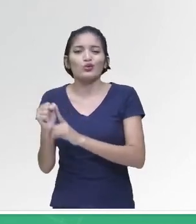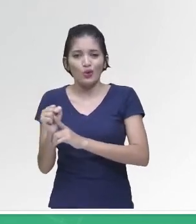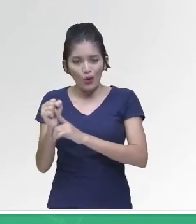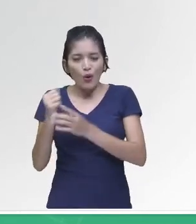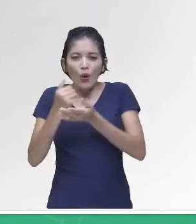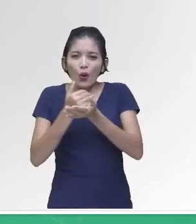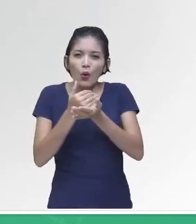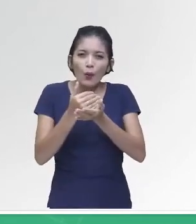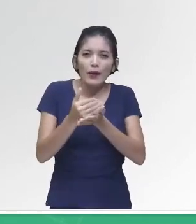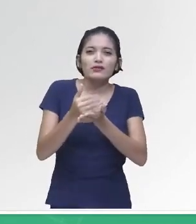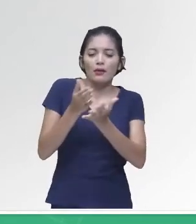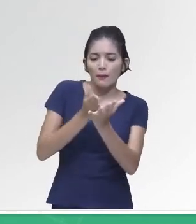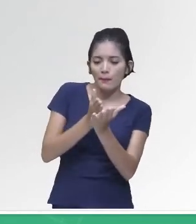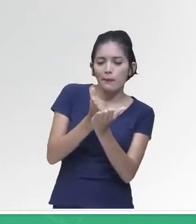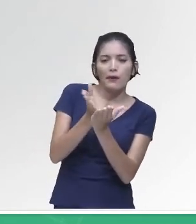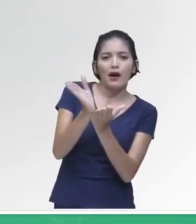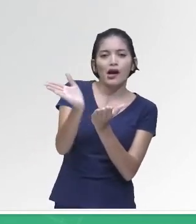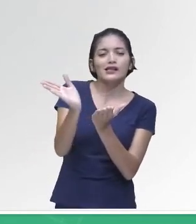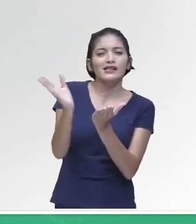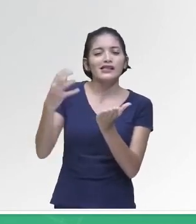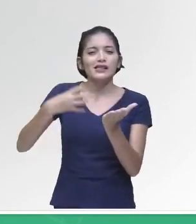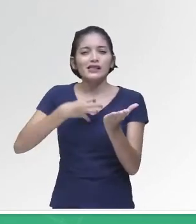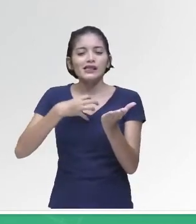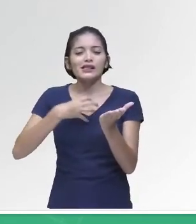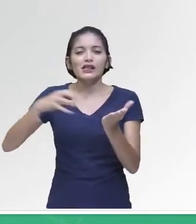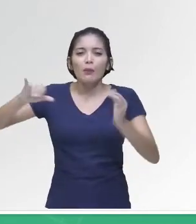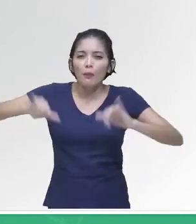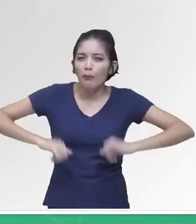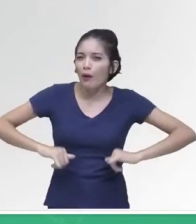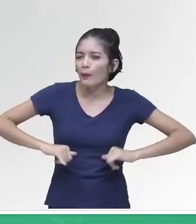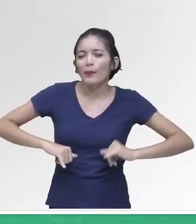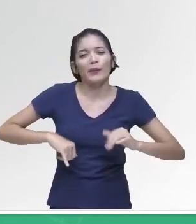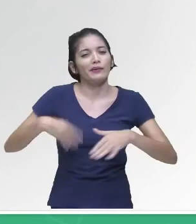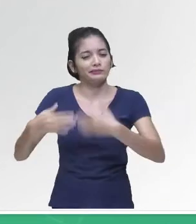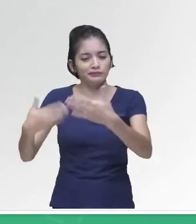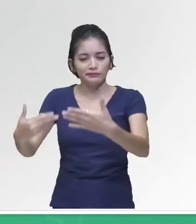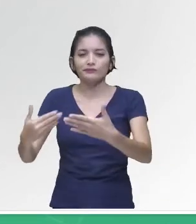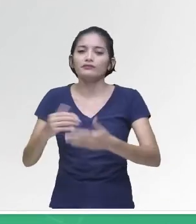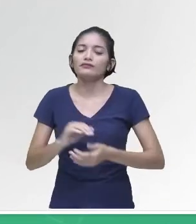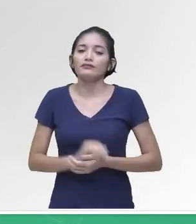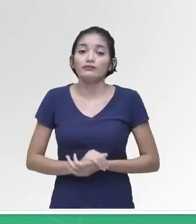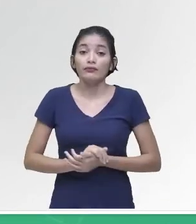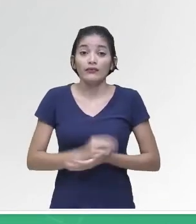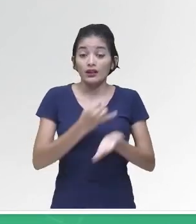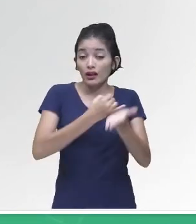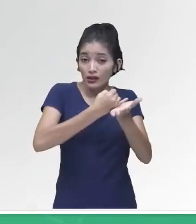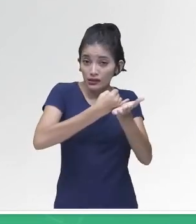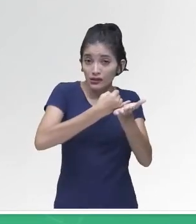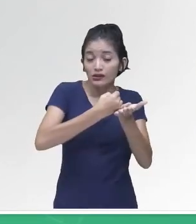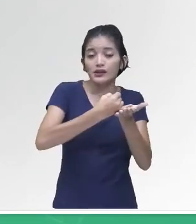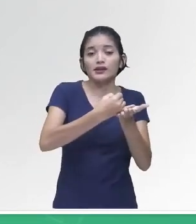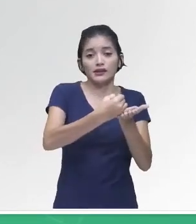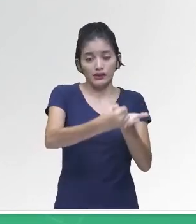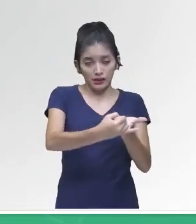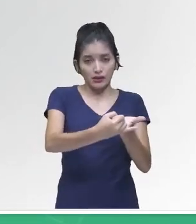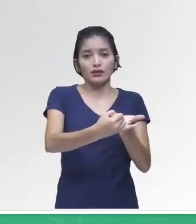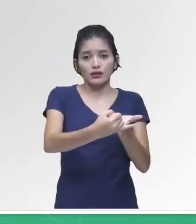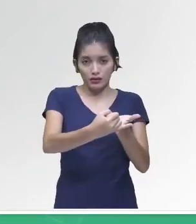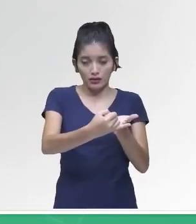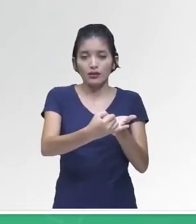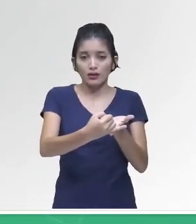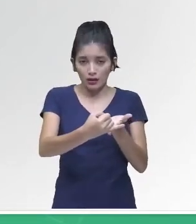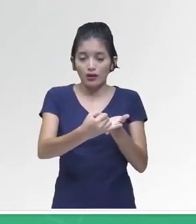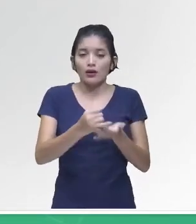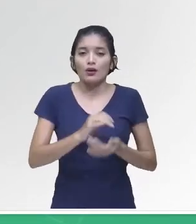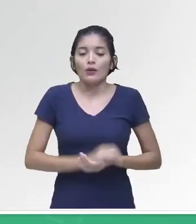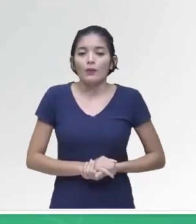para um caminho que as permite sofrer violência e assim por diante. Então, na introdução, um caminho que faz com que